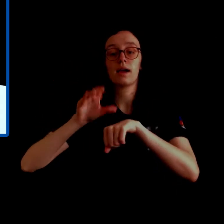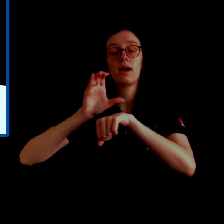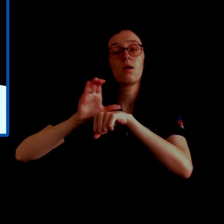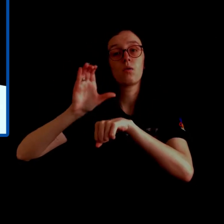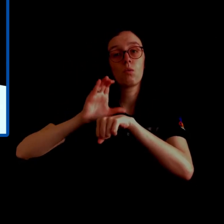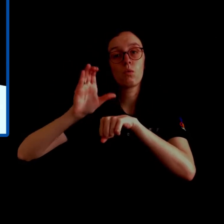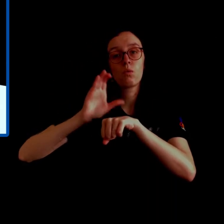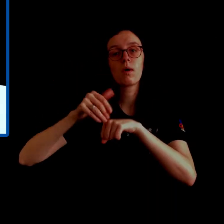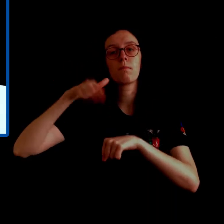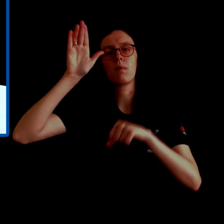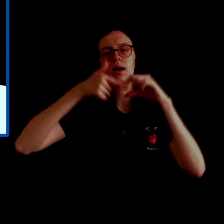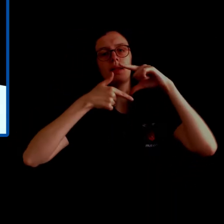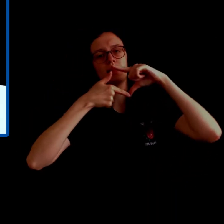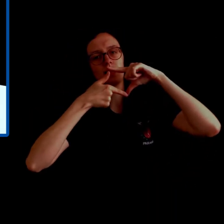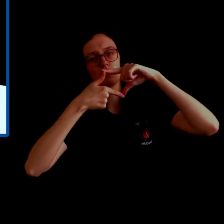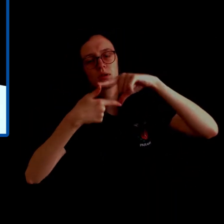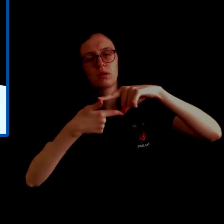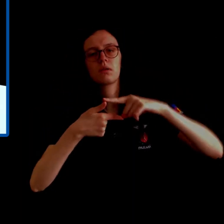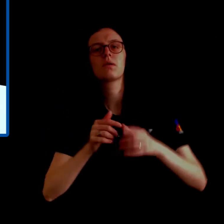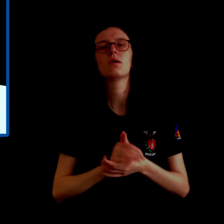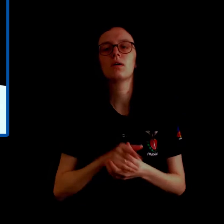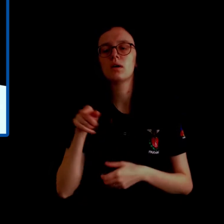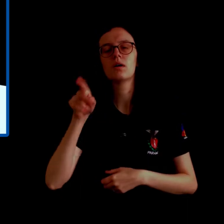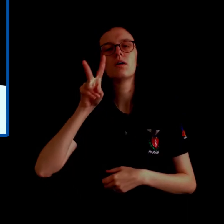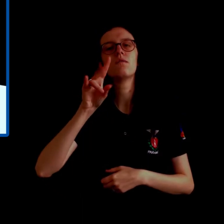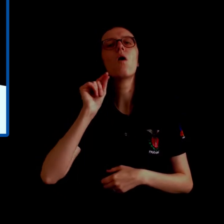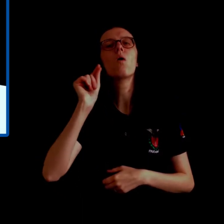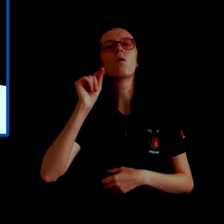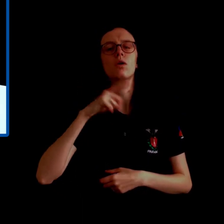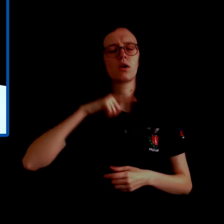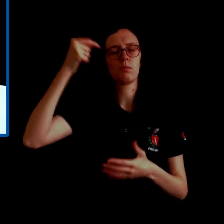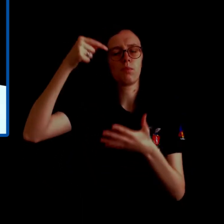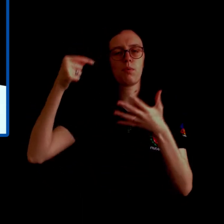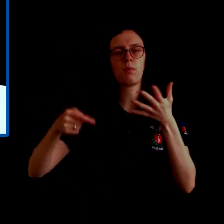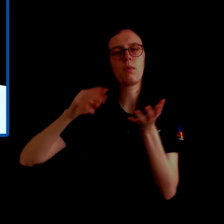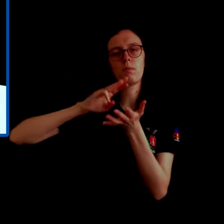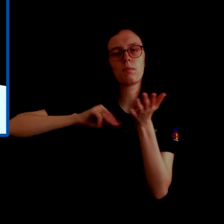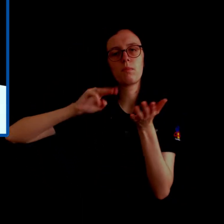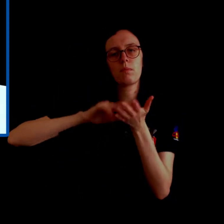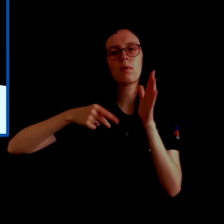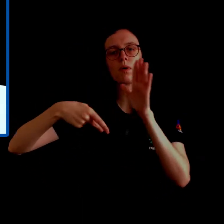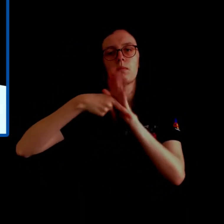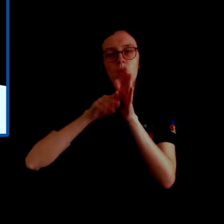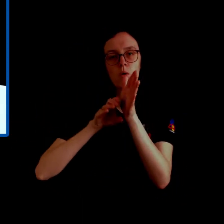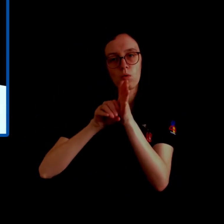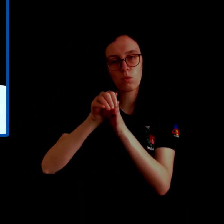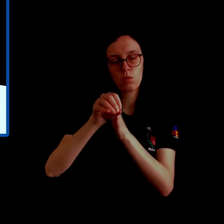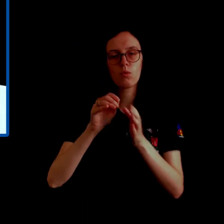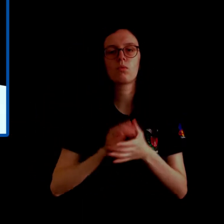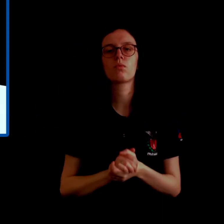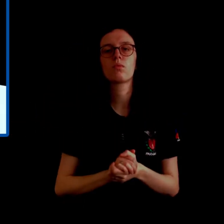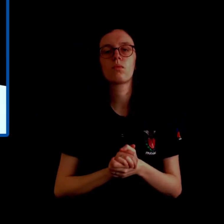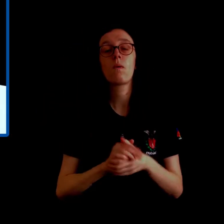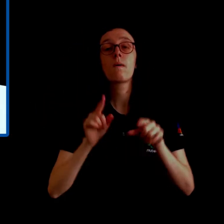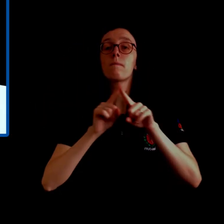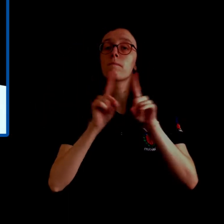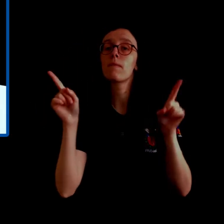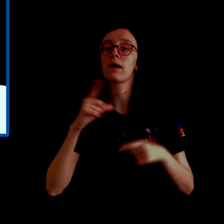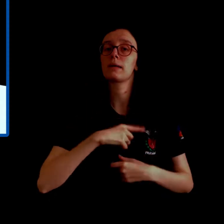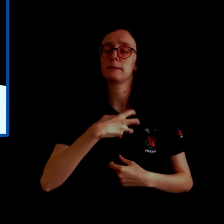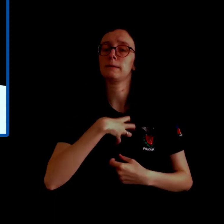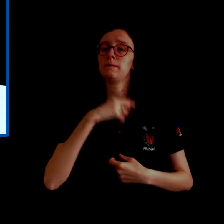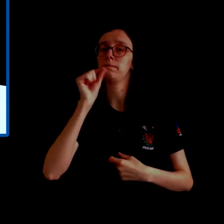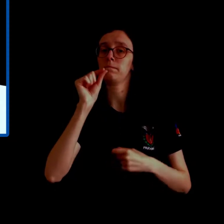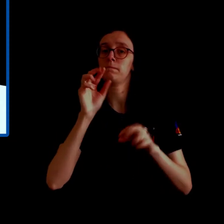mais tradicional, que aí vai abordar toda a metodologia também do Google for Education, só que ele vai ter um